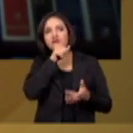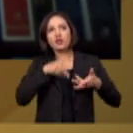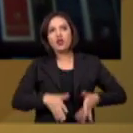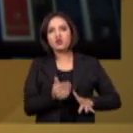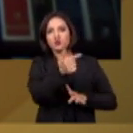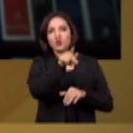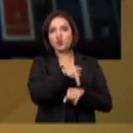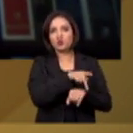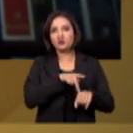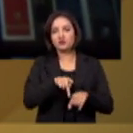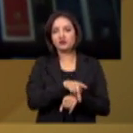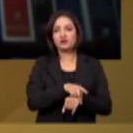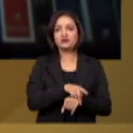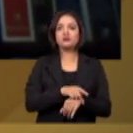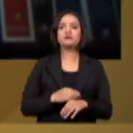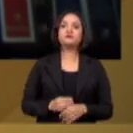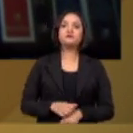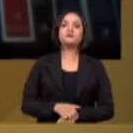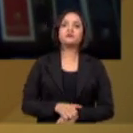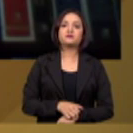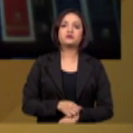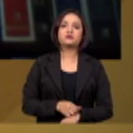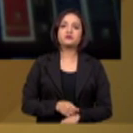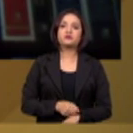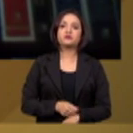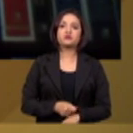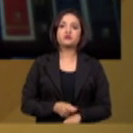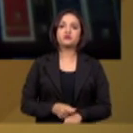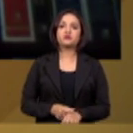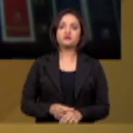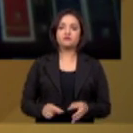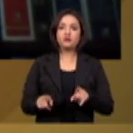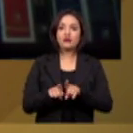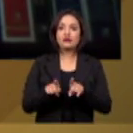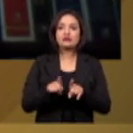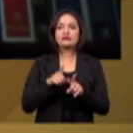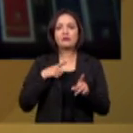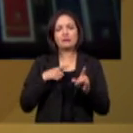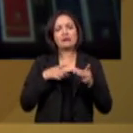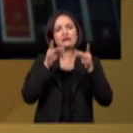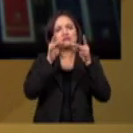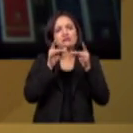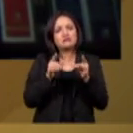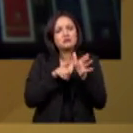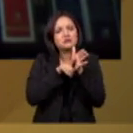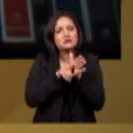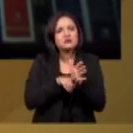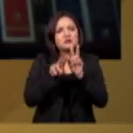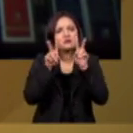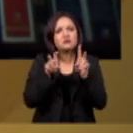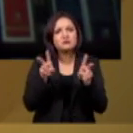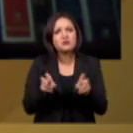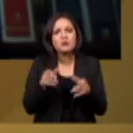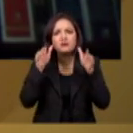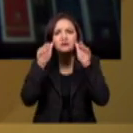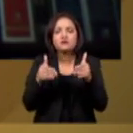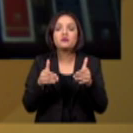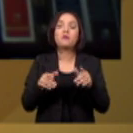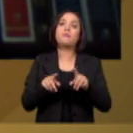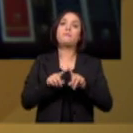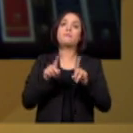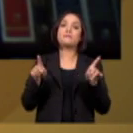isso me no caso concreto deve todos dizer vai colocar